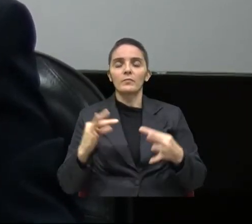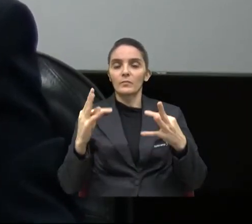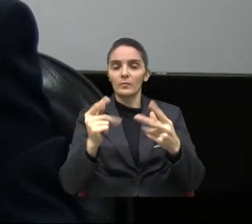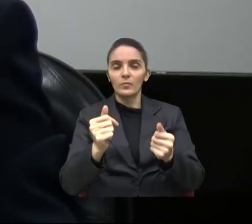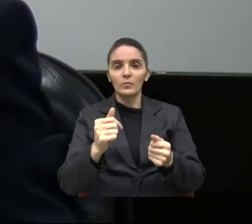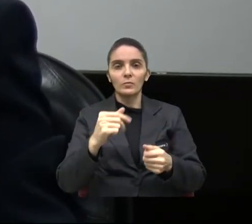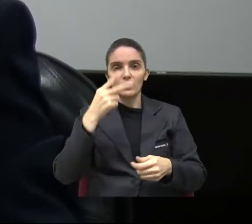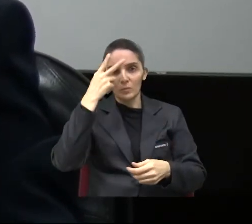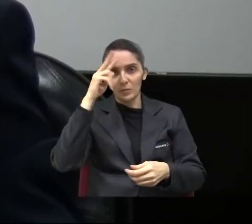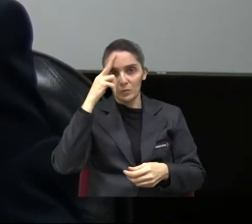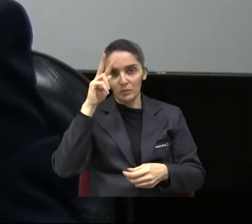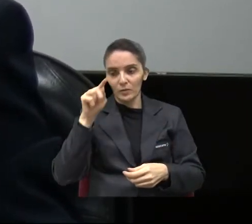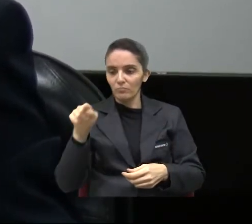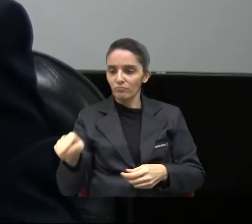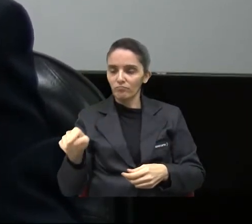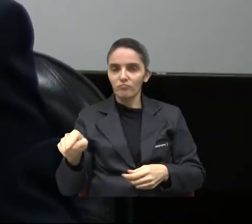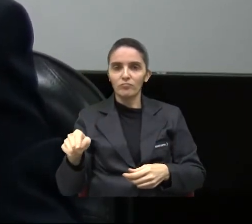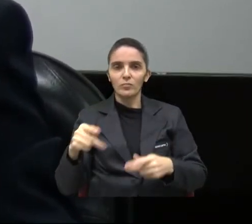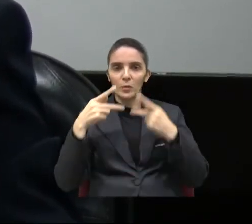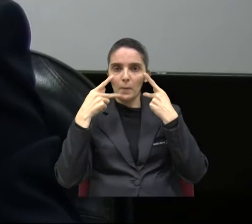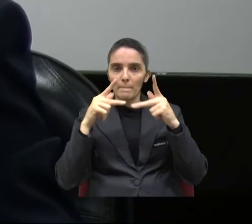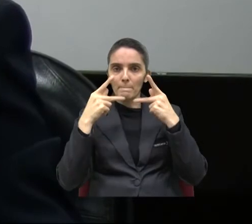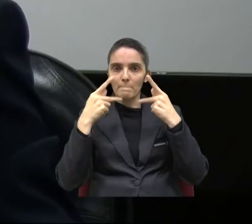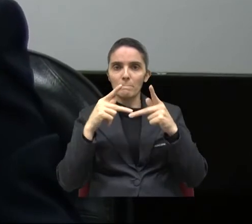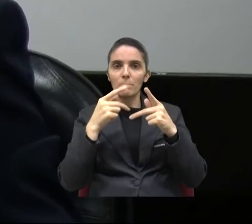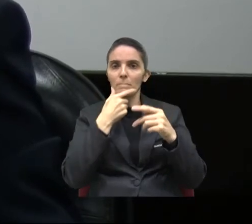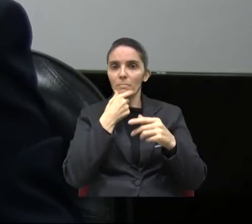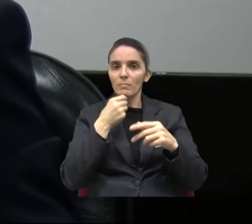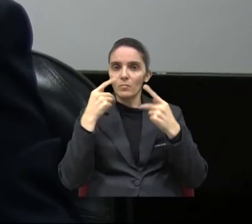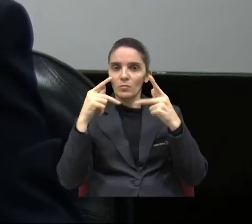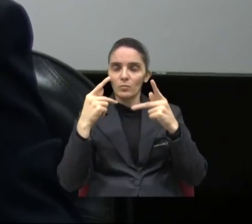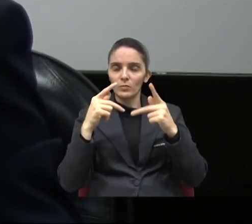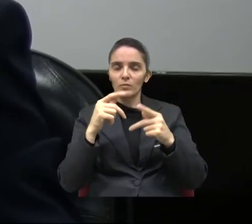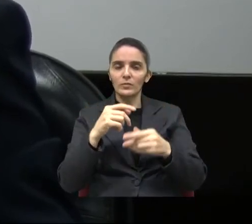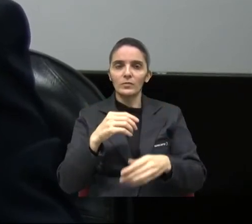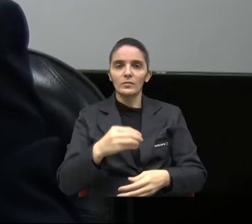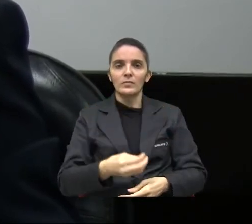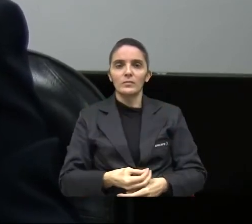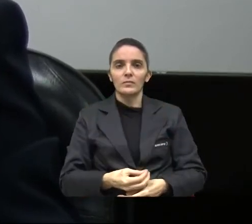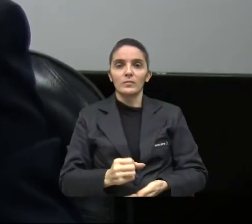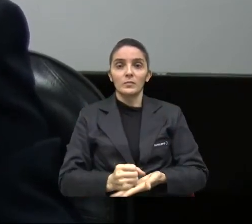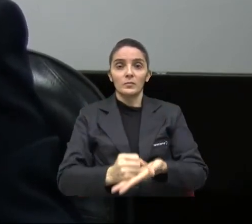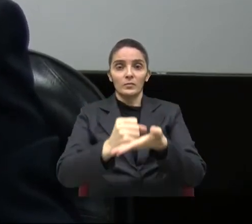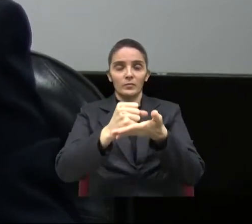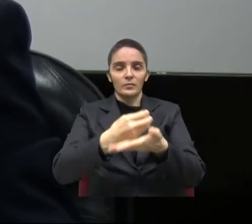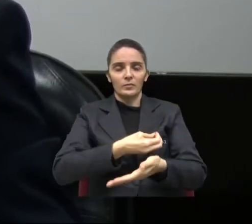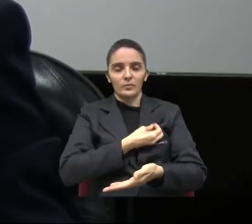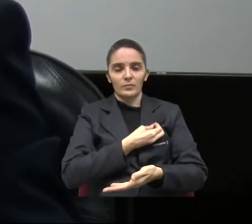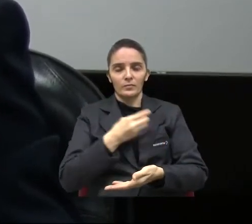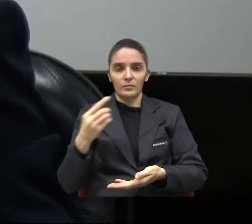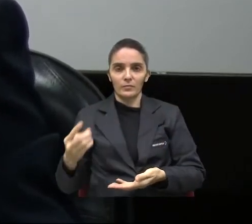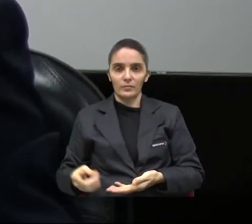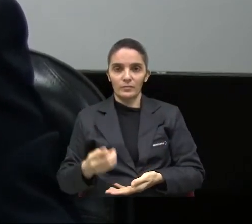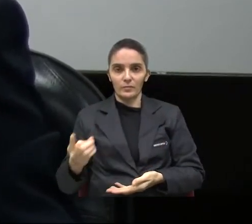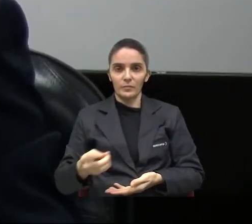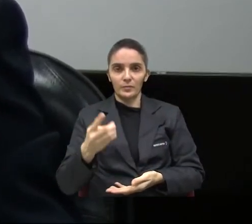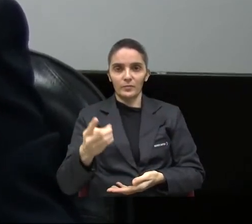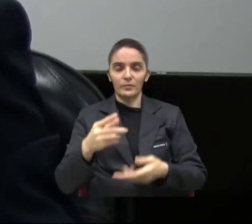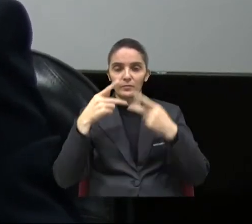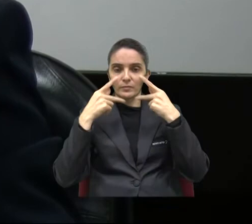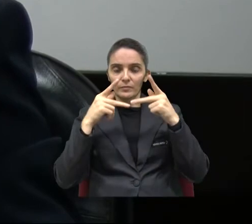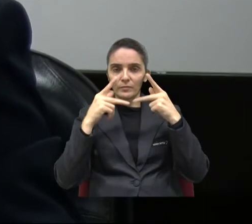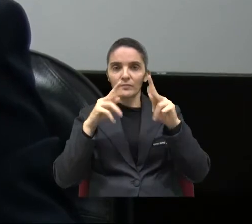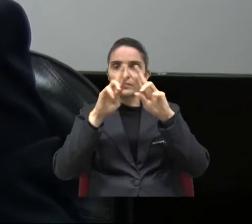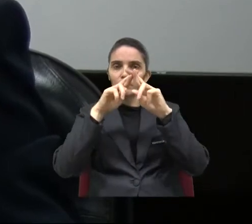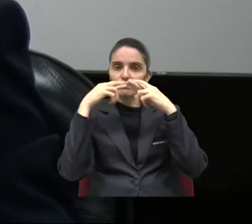do pregador da salvação, da vida eterna, o pregador do reino dos